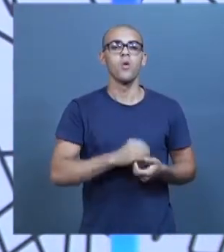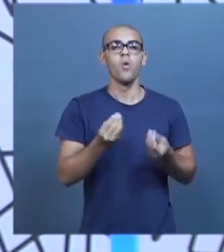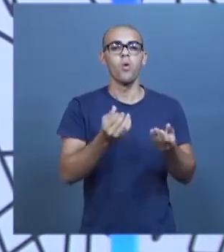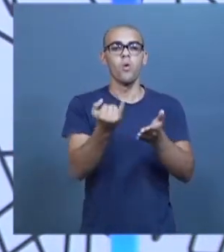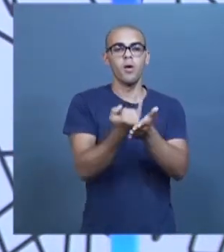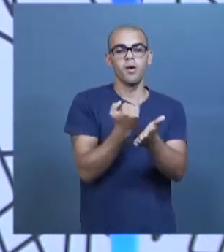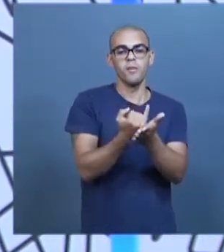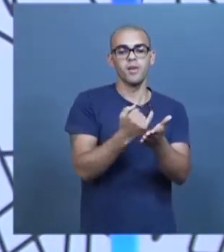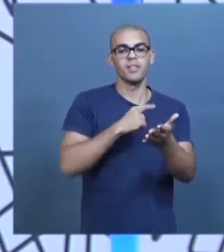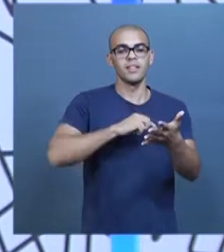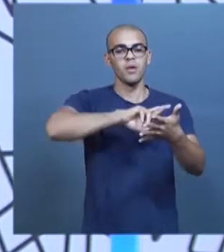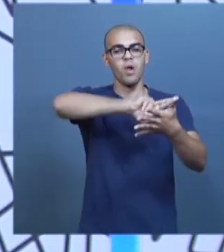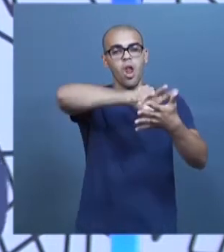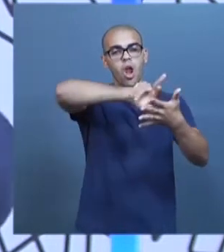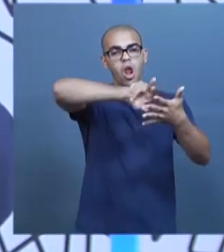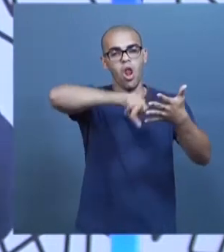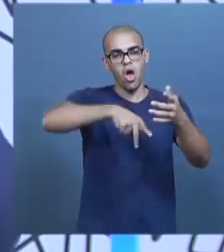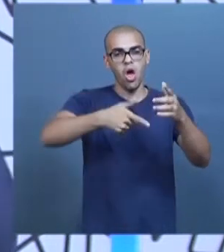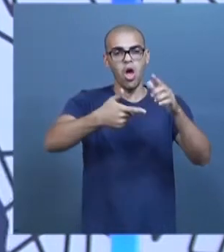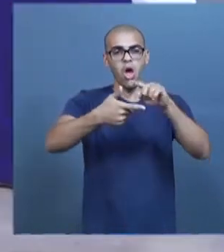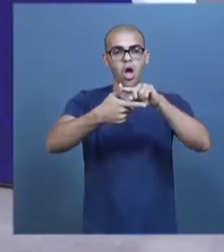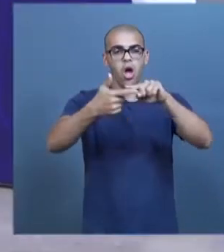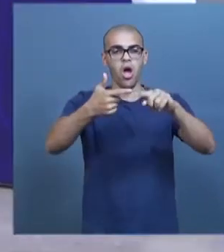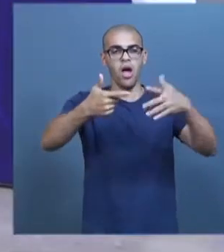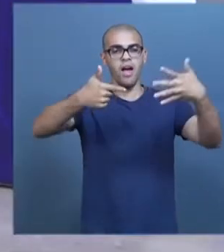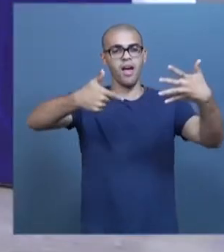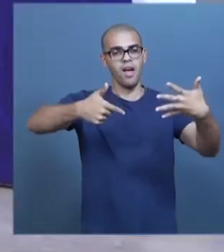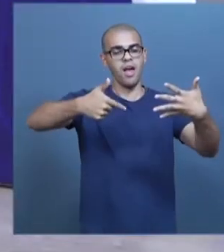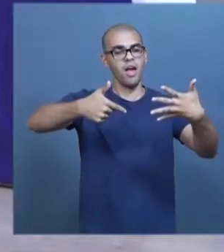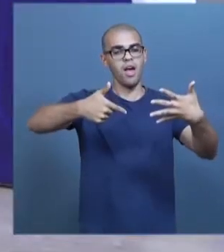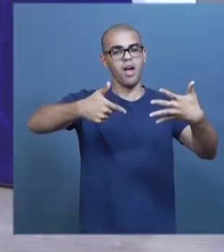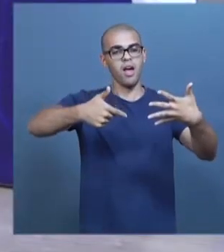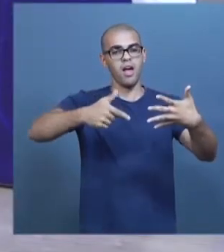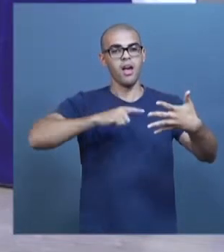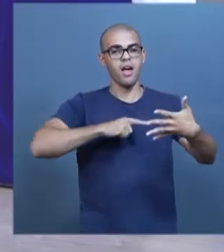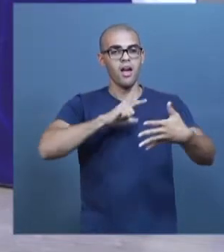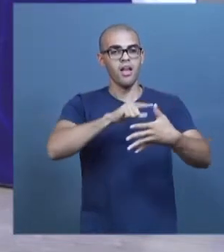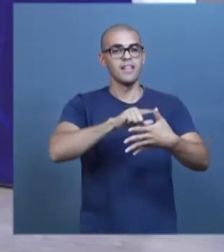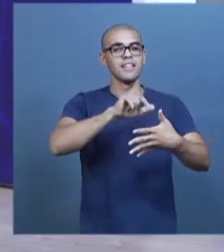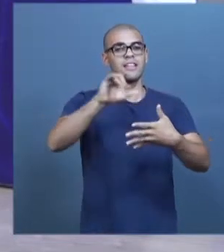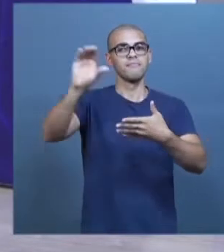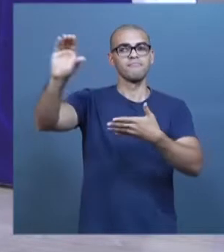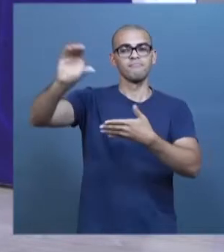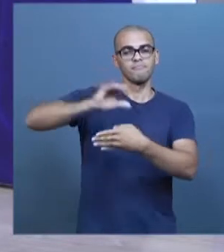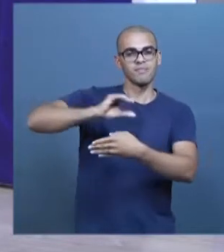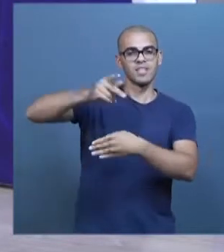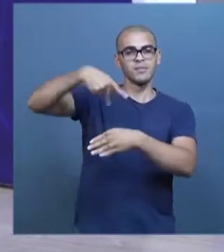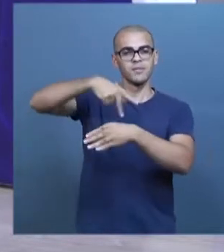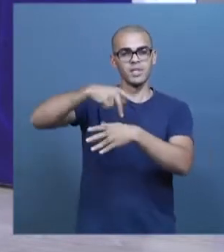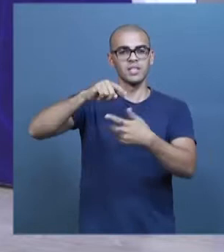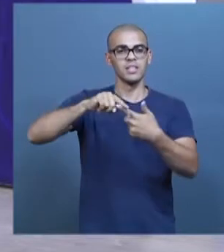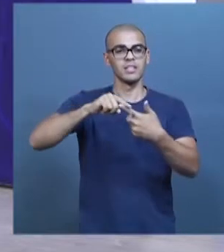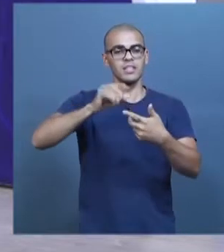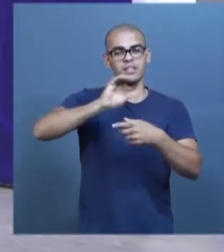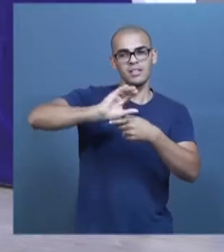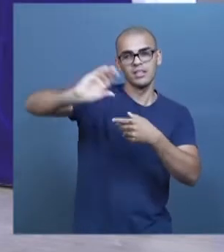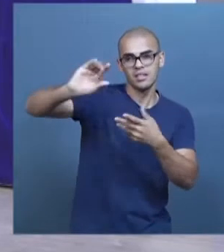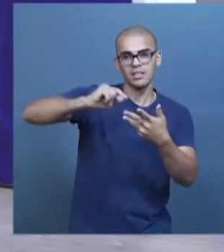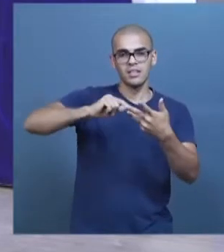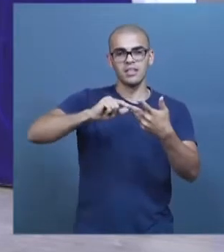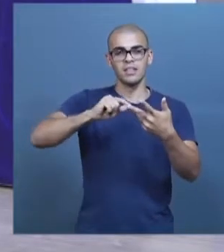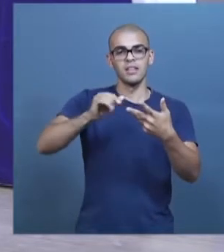7 impostos. Tem como a gente saber quais são eles? Imposto de importação, imposto de exportação, imposto de